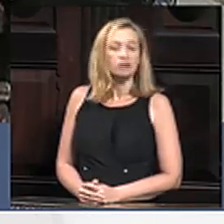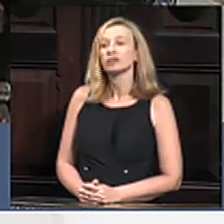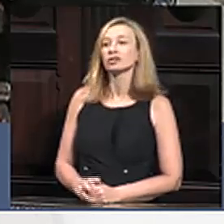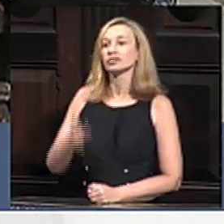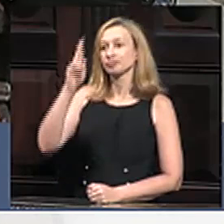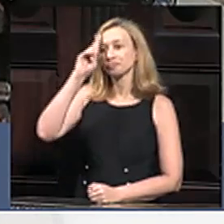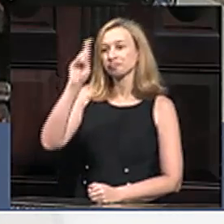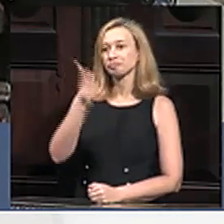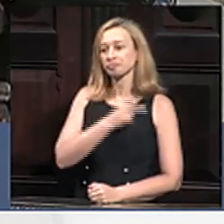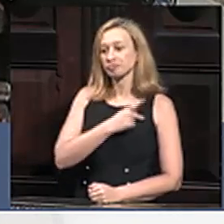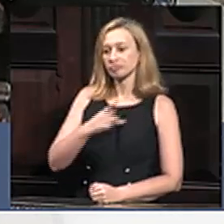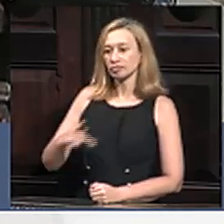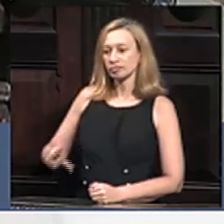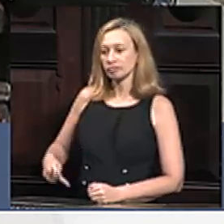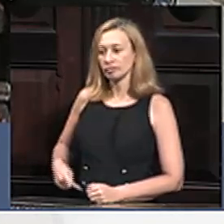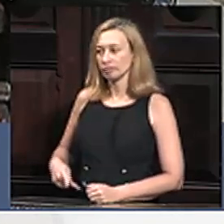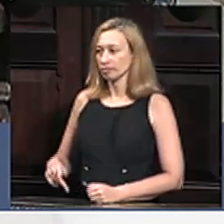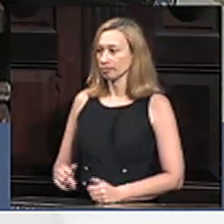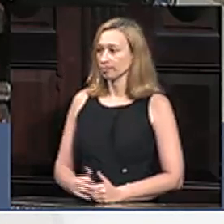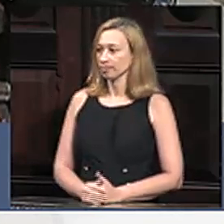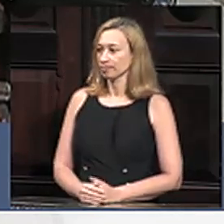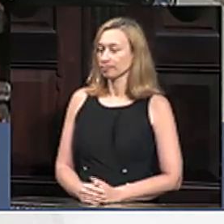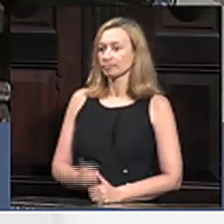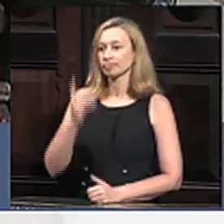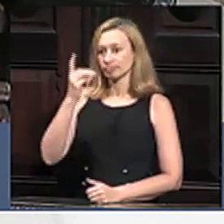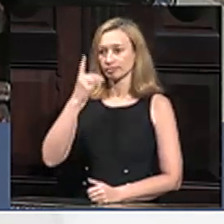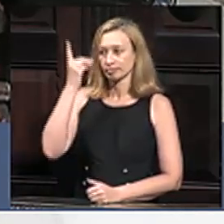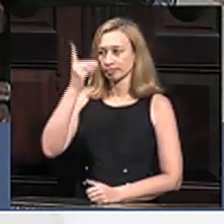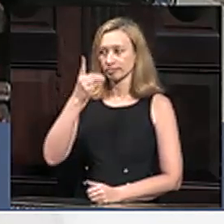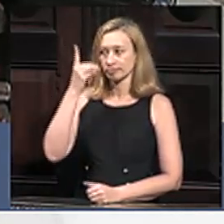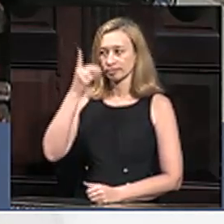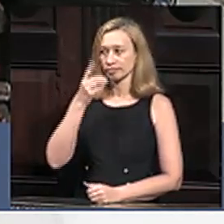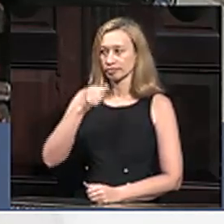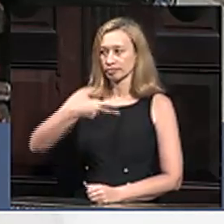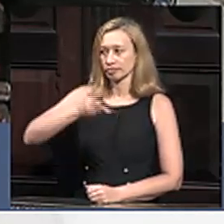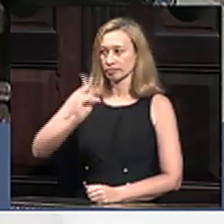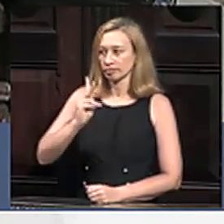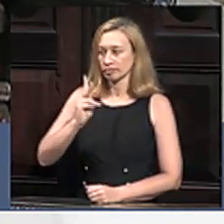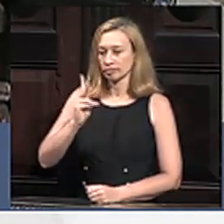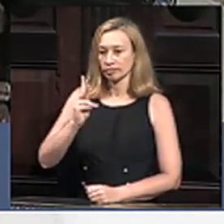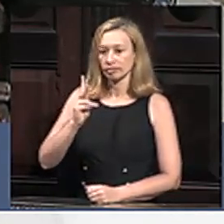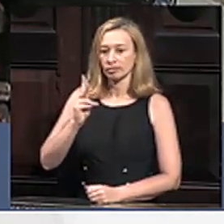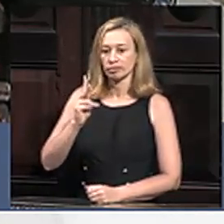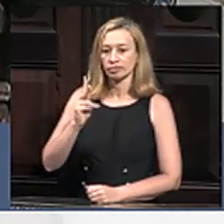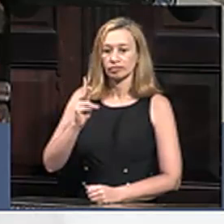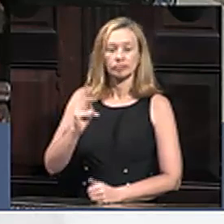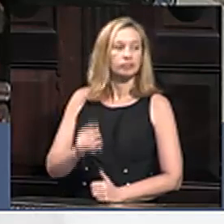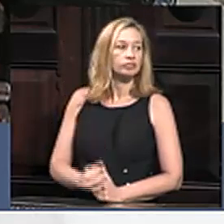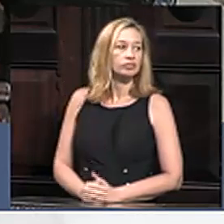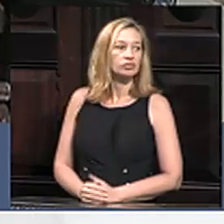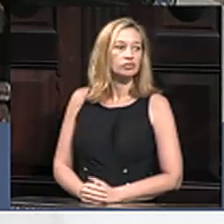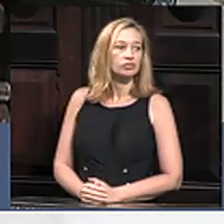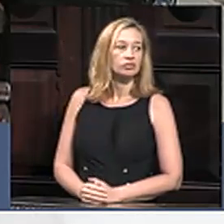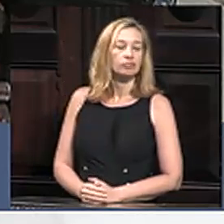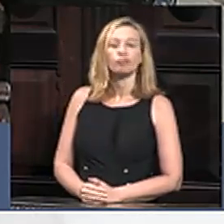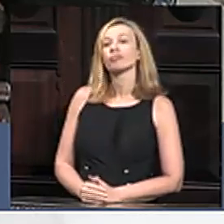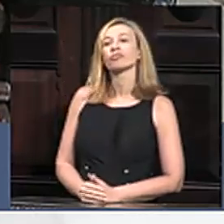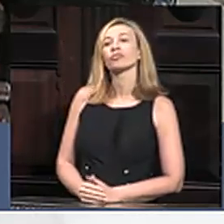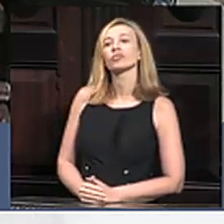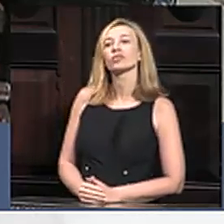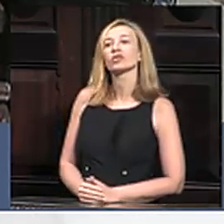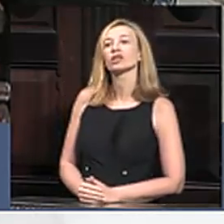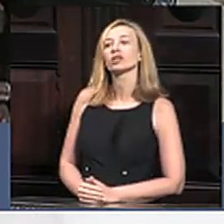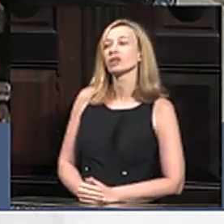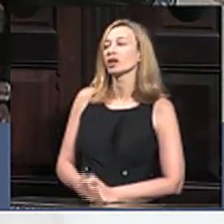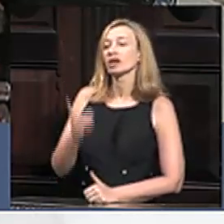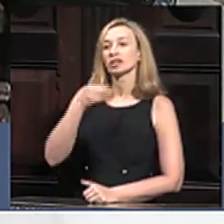Senhor presidente, deputado Valdec Carneiro, senhoras e senhores